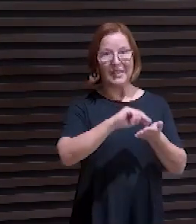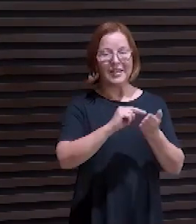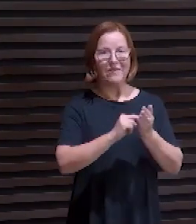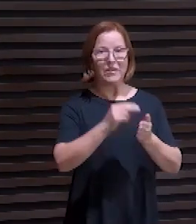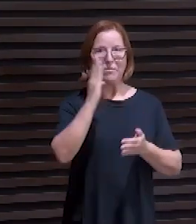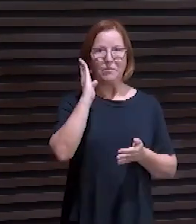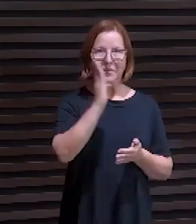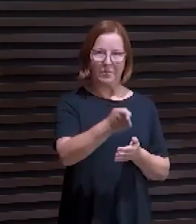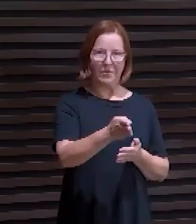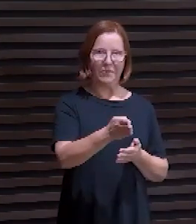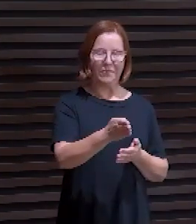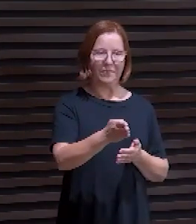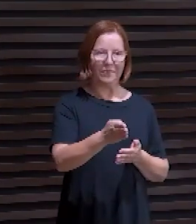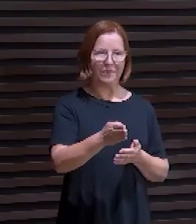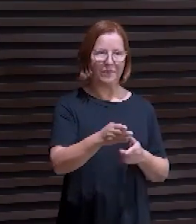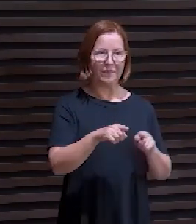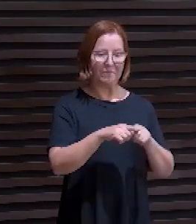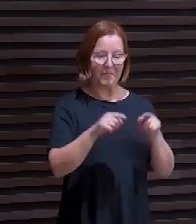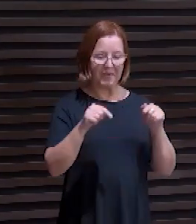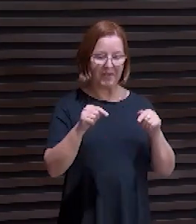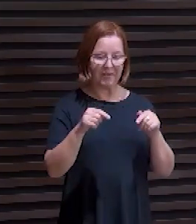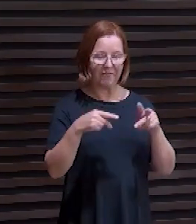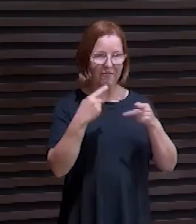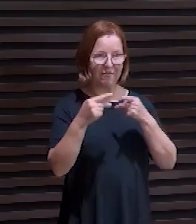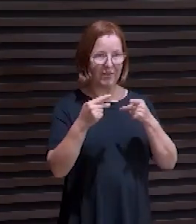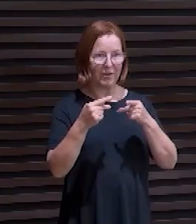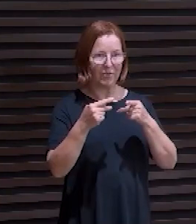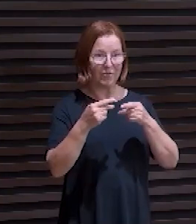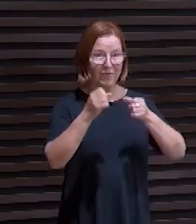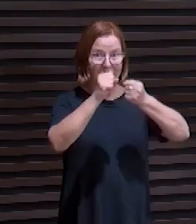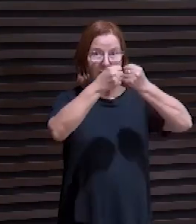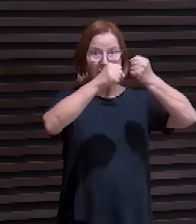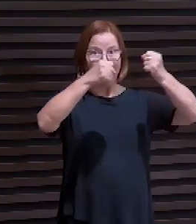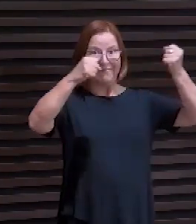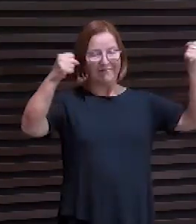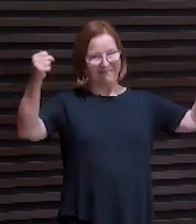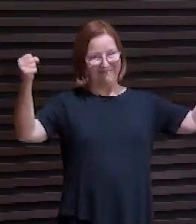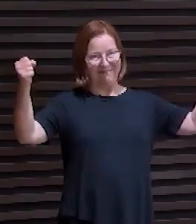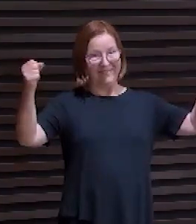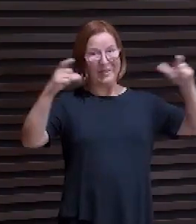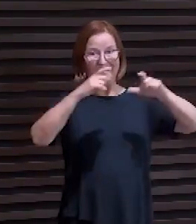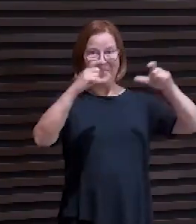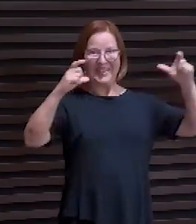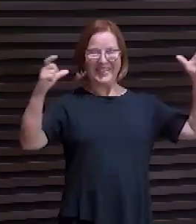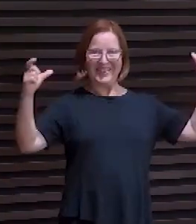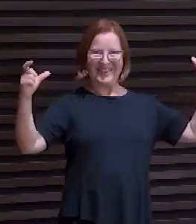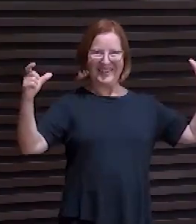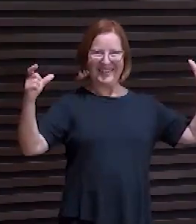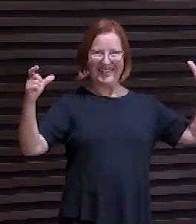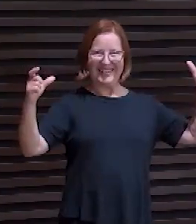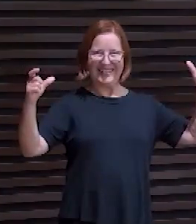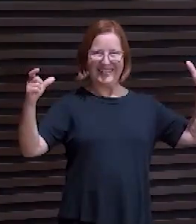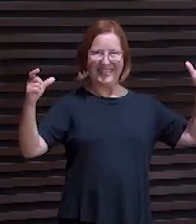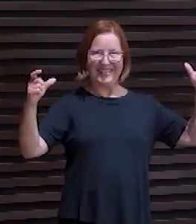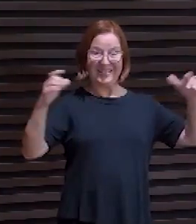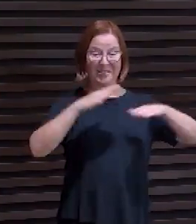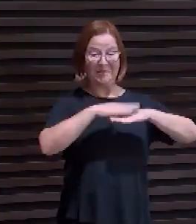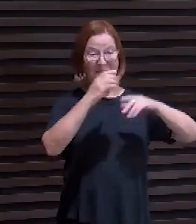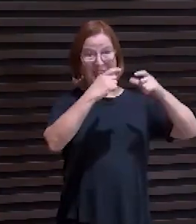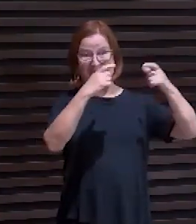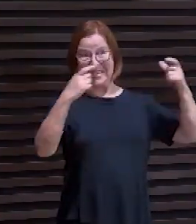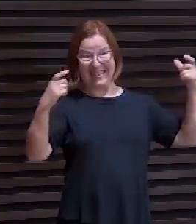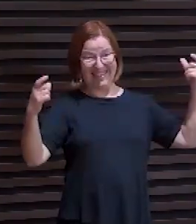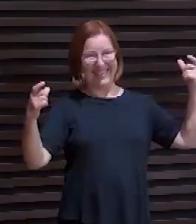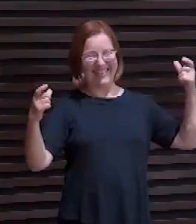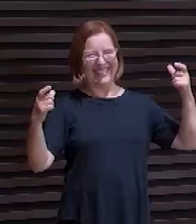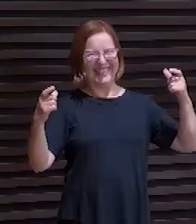principal. Mas aqui ele botou megas, o maior, o mais grande, para usar